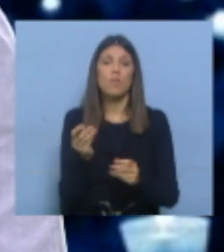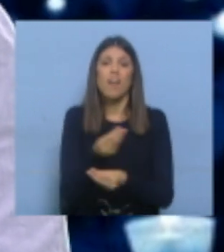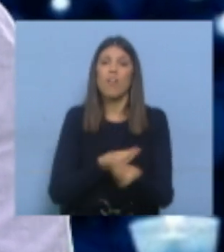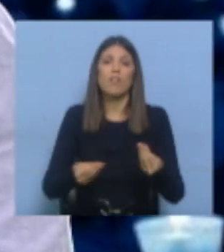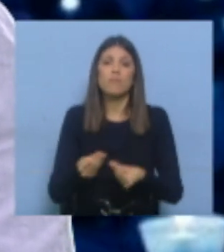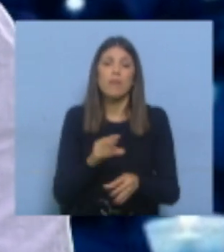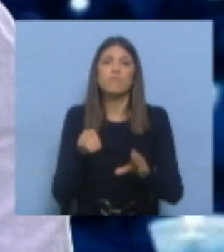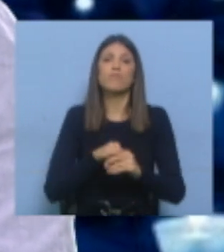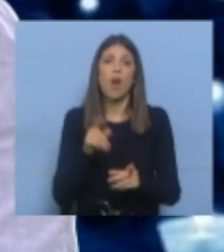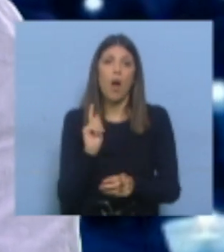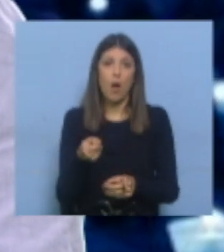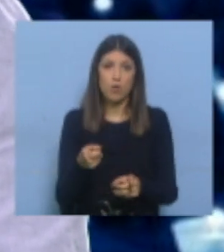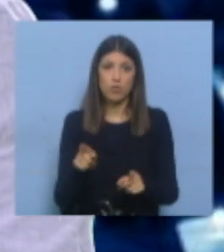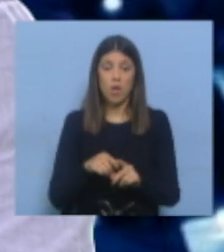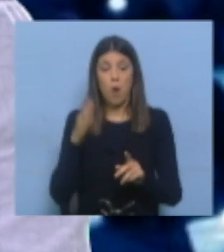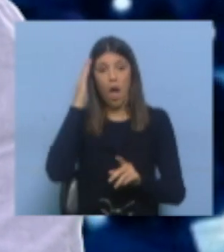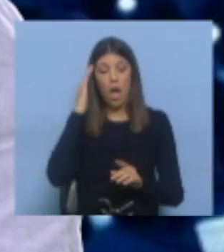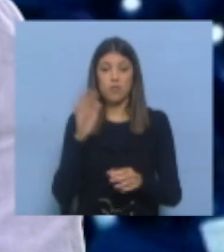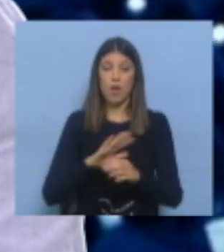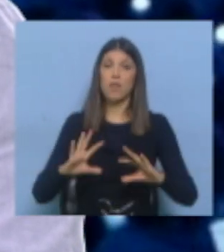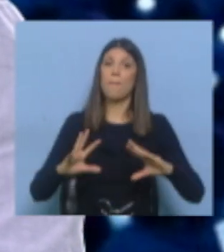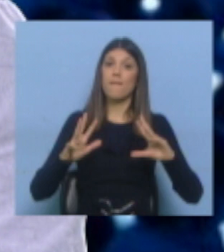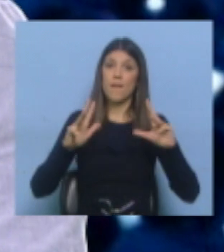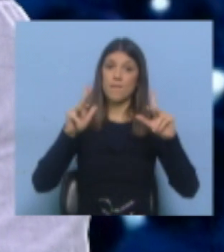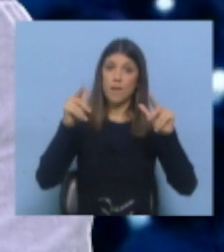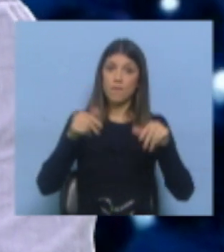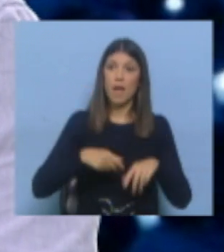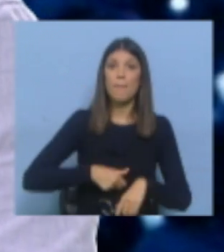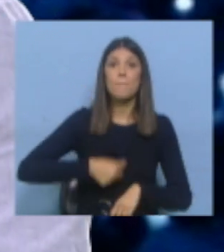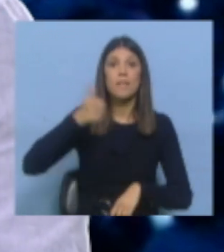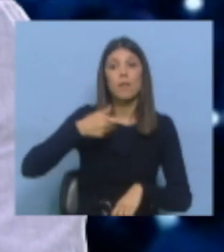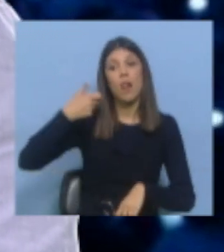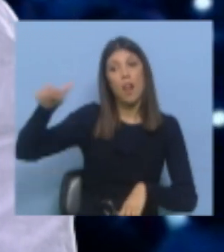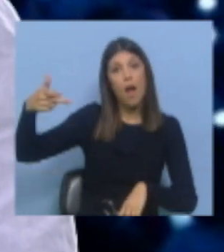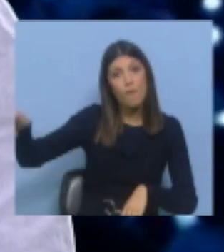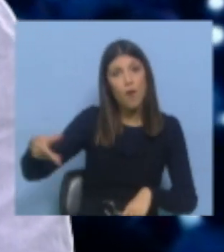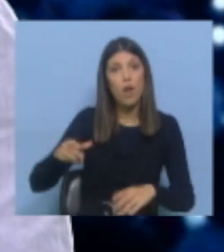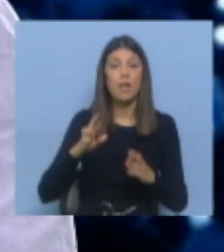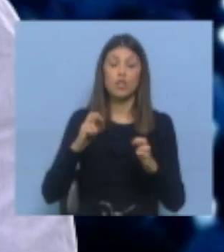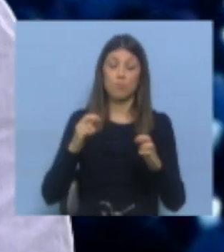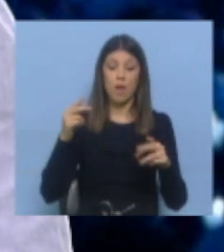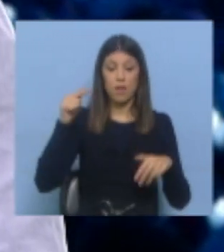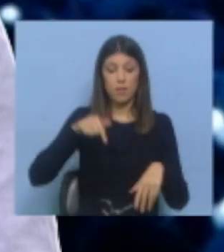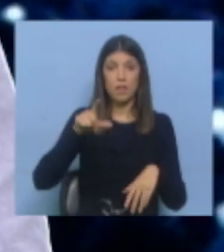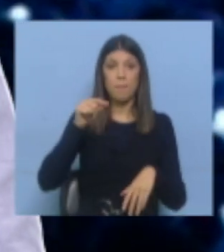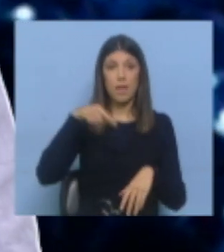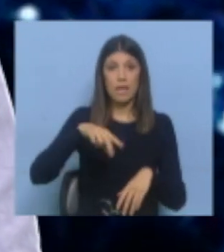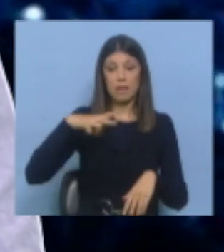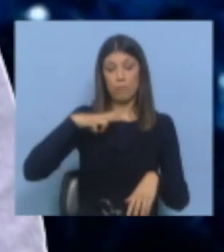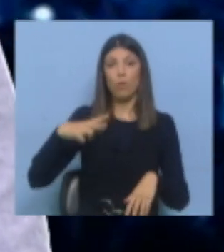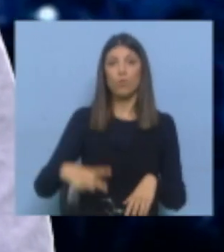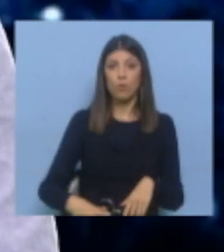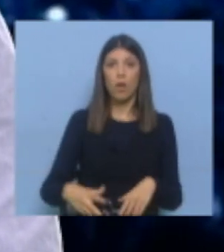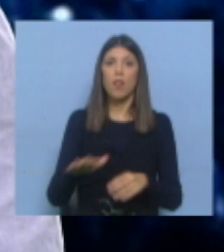penso que se pode conciliar, mas é uma área que está a crescer, sobretudo muito lá fora também, espero que possa crescer também agora em Portugal, mas é